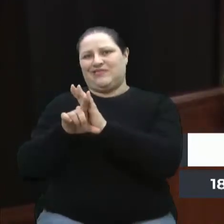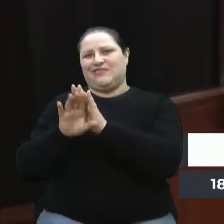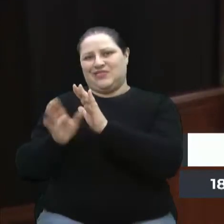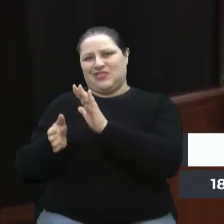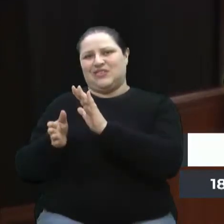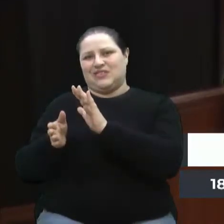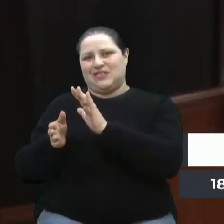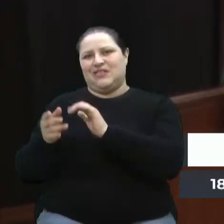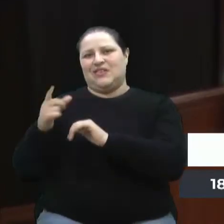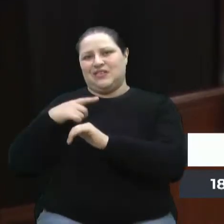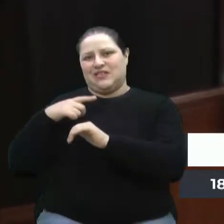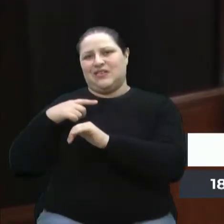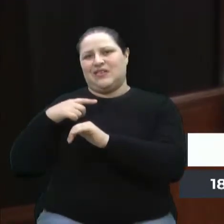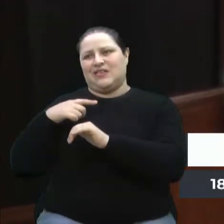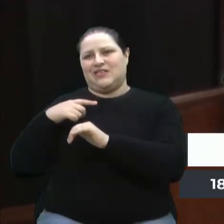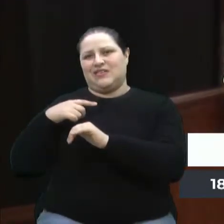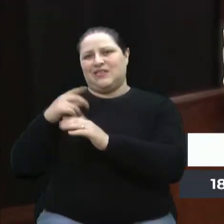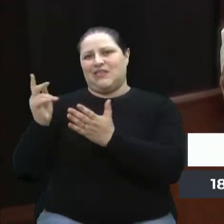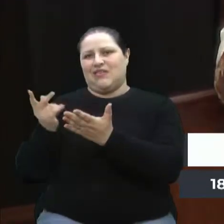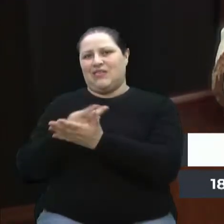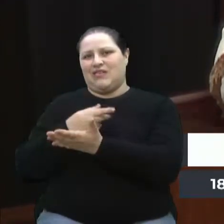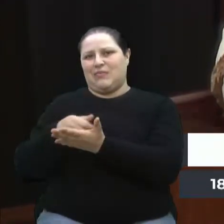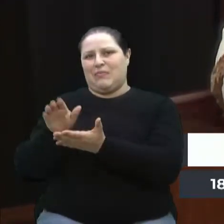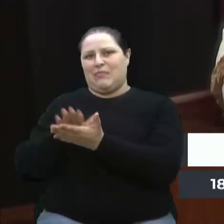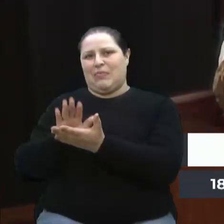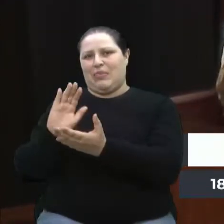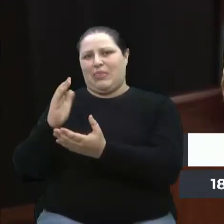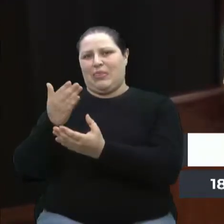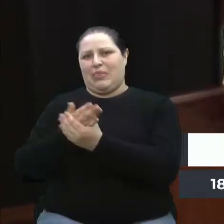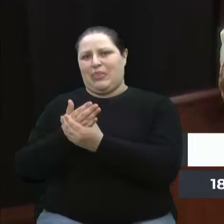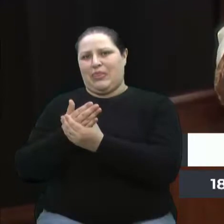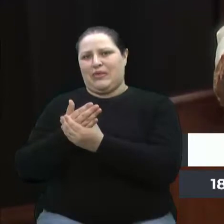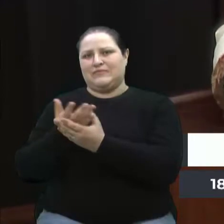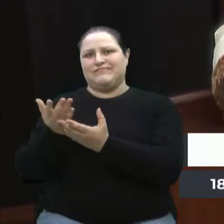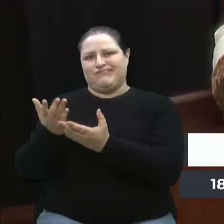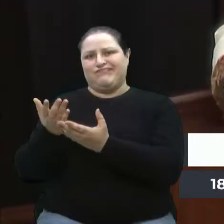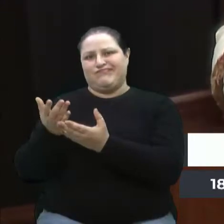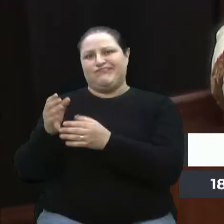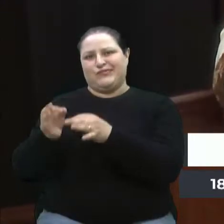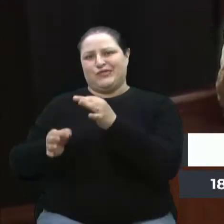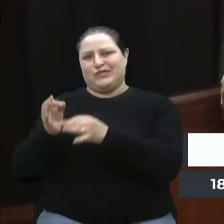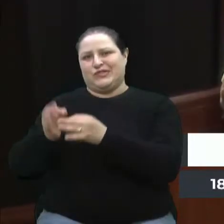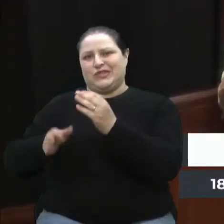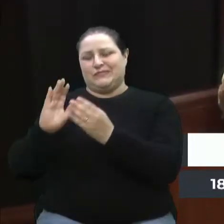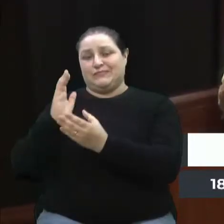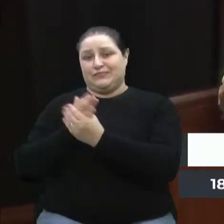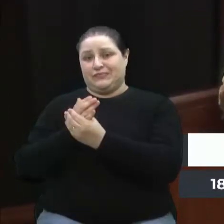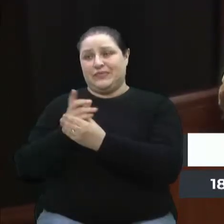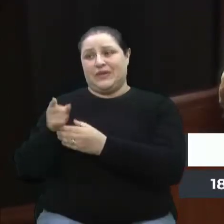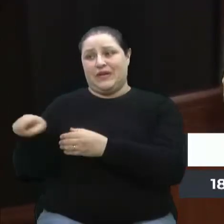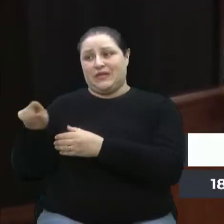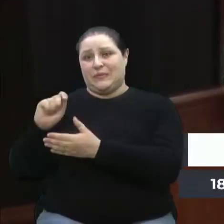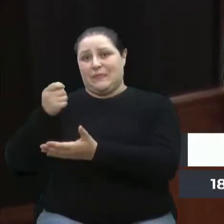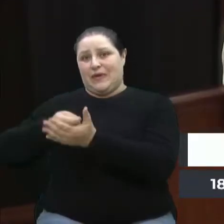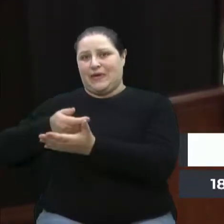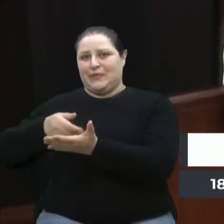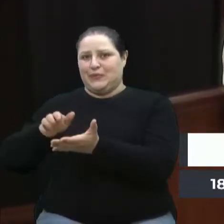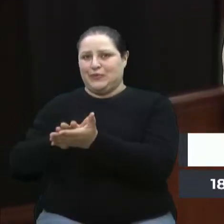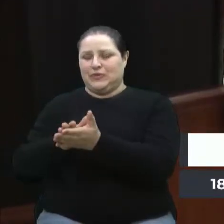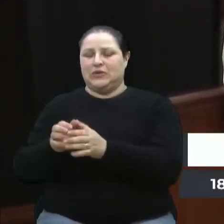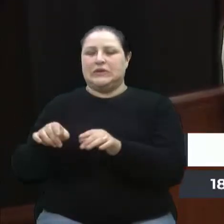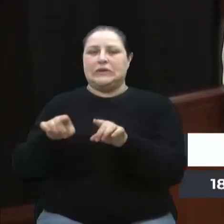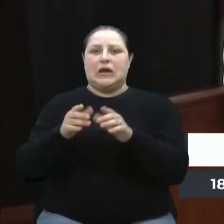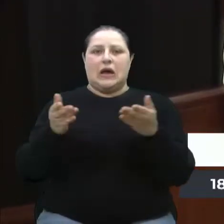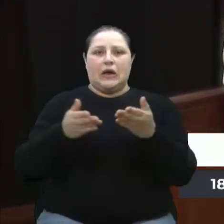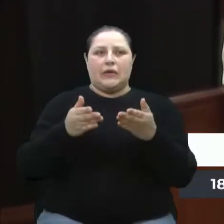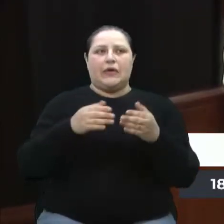estão sofrendo processos administrativos ou mesmo judicial para pagarem a multa. A partir